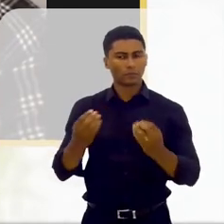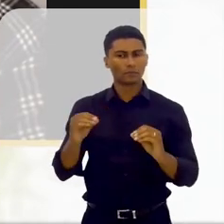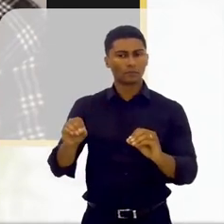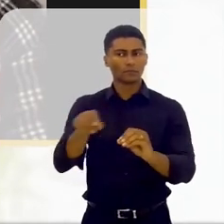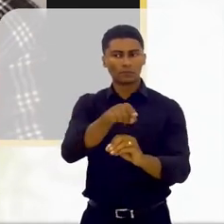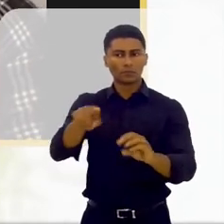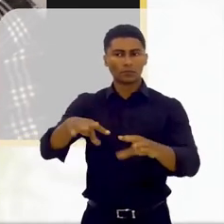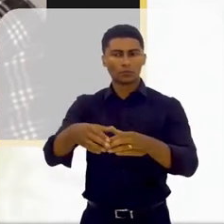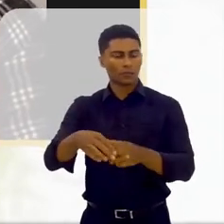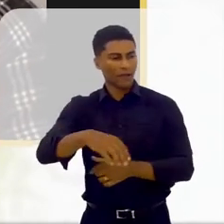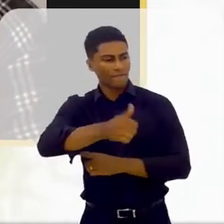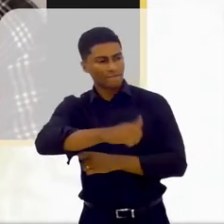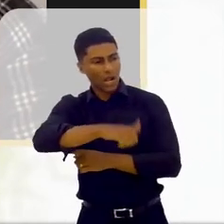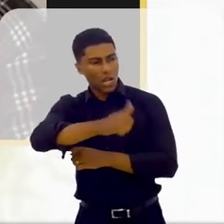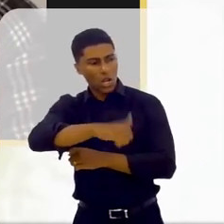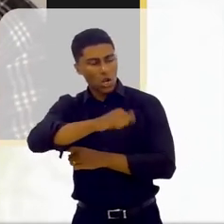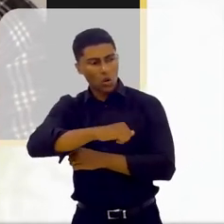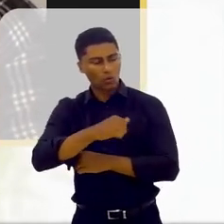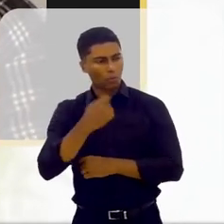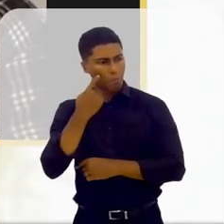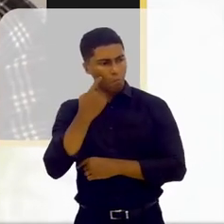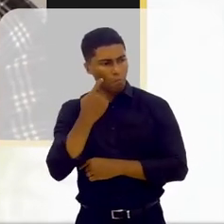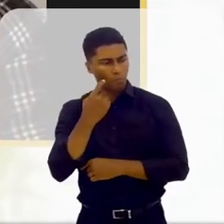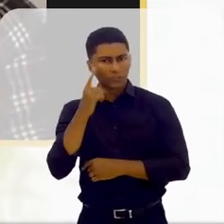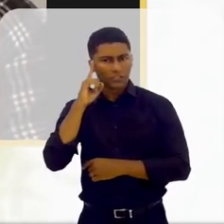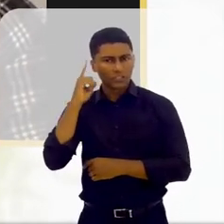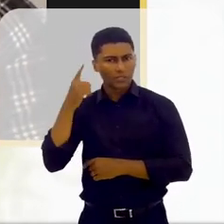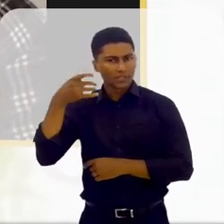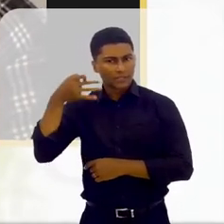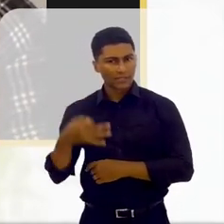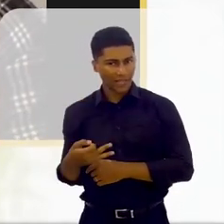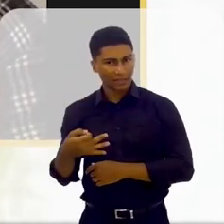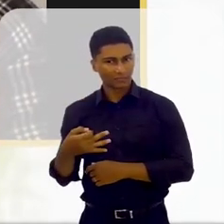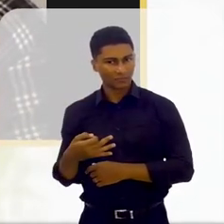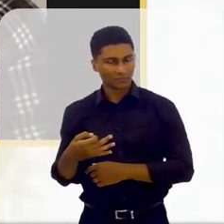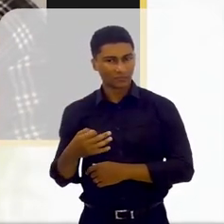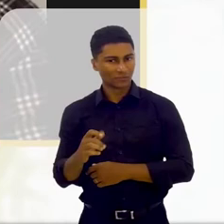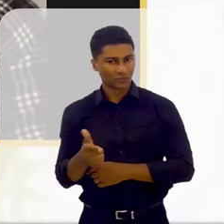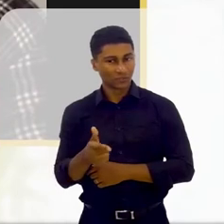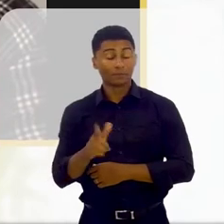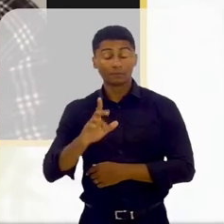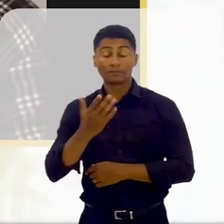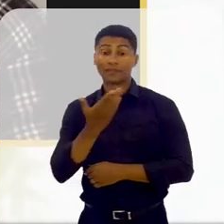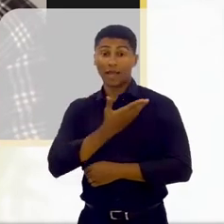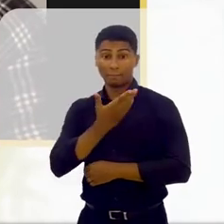ver como é que. Ah, aí não tinha nem data de lançamento. Aí foi uma amiga nossa, daí do Rio de